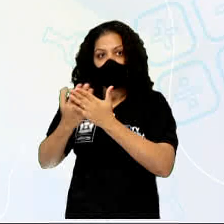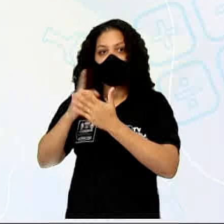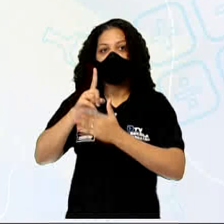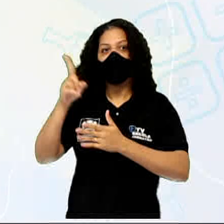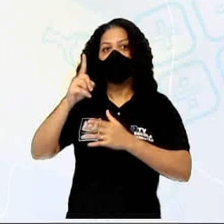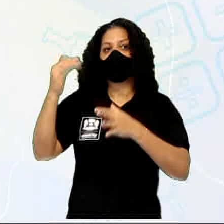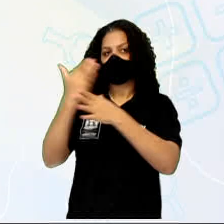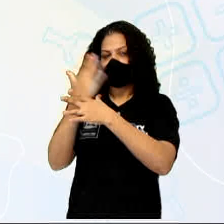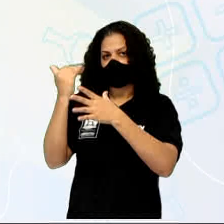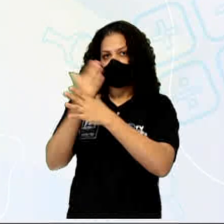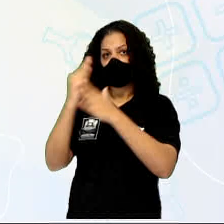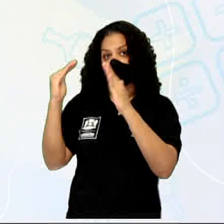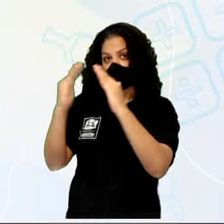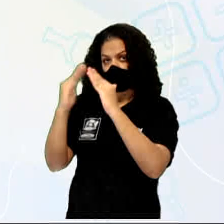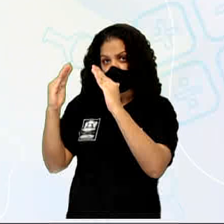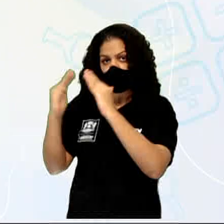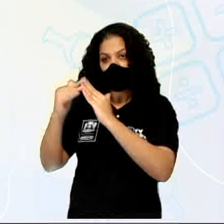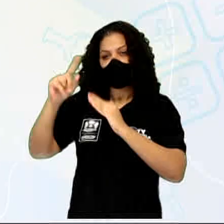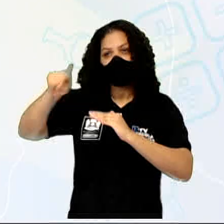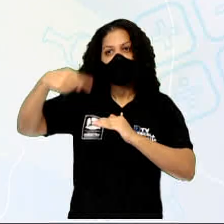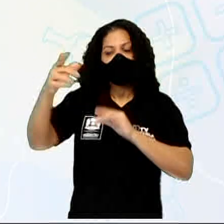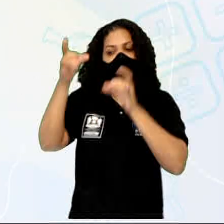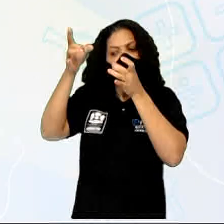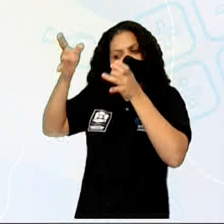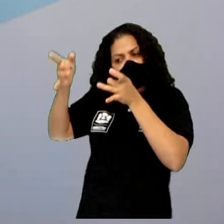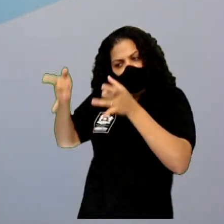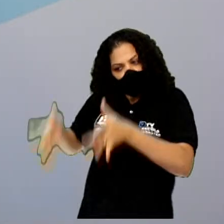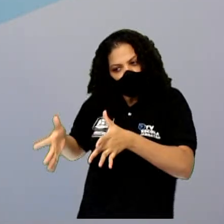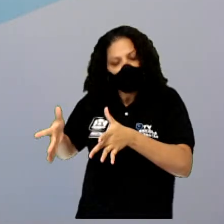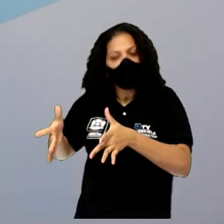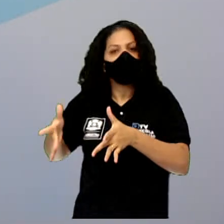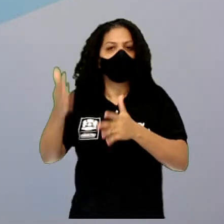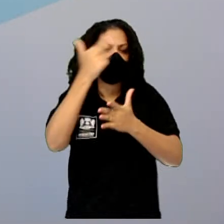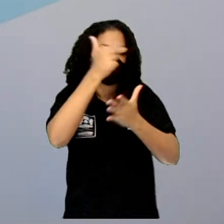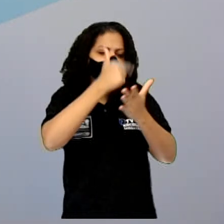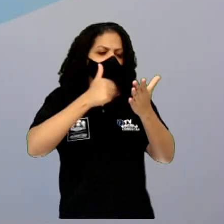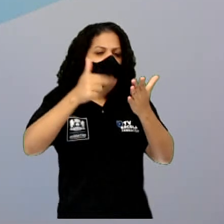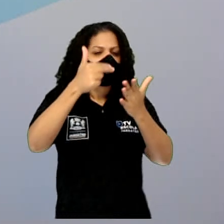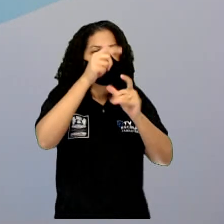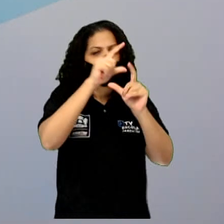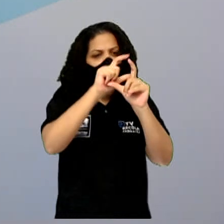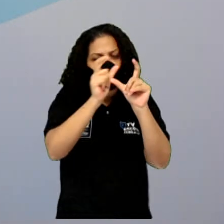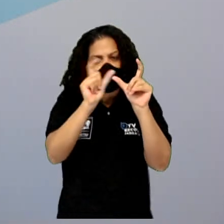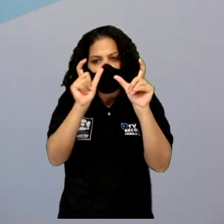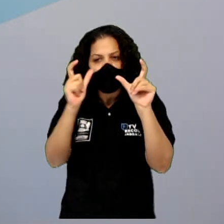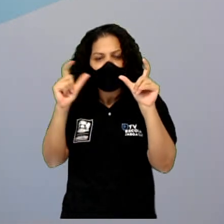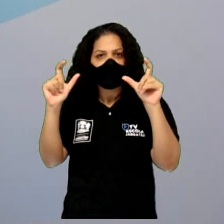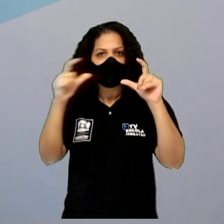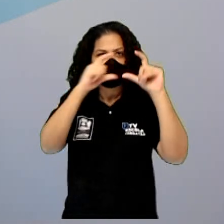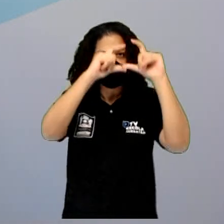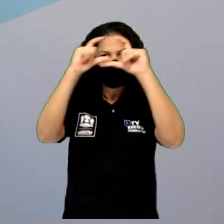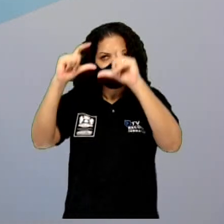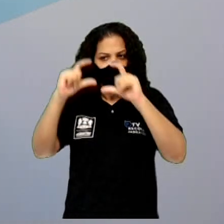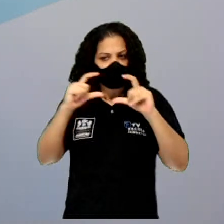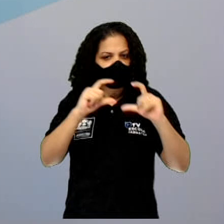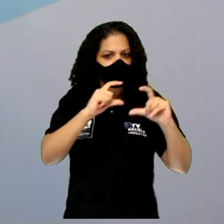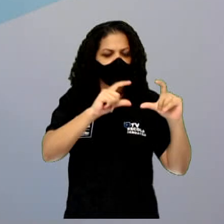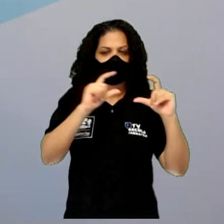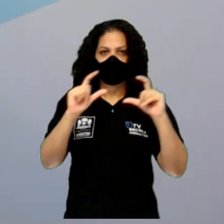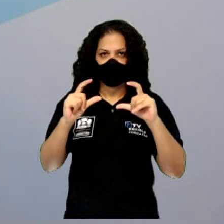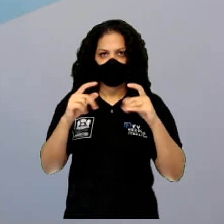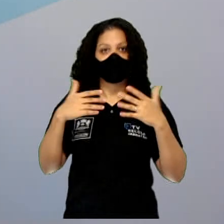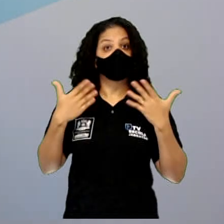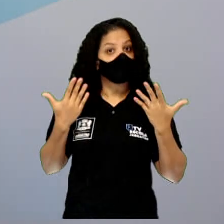dedicar-se exclusivamente a desenhar quadrinhos. Vocês sabem que existe uma diferença entre